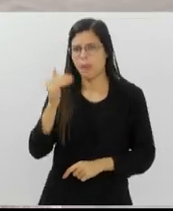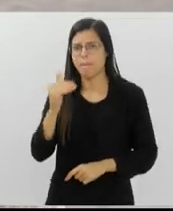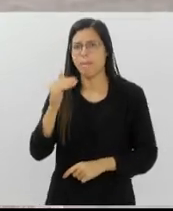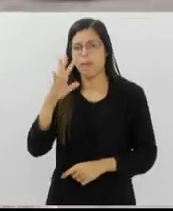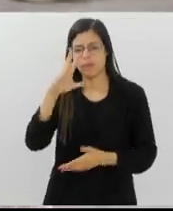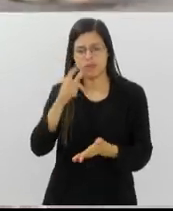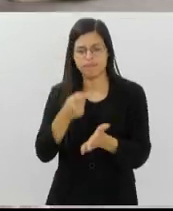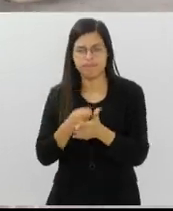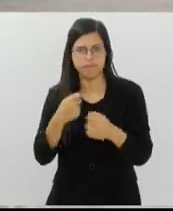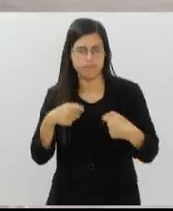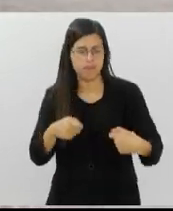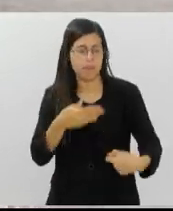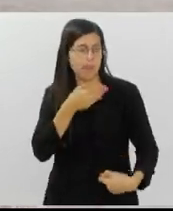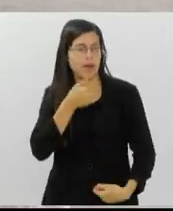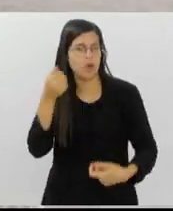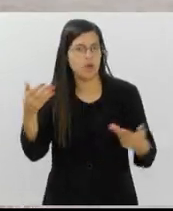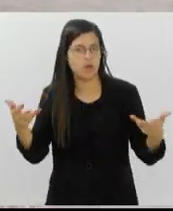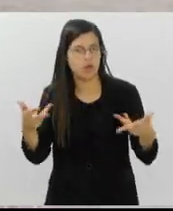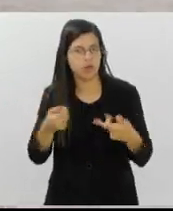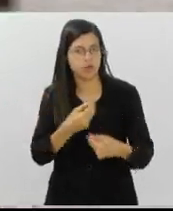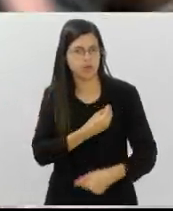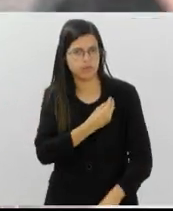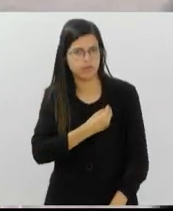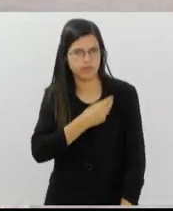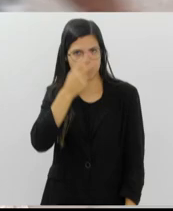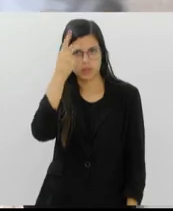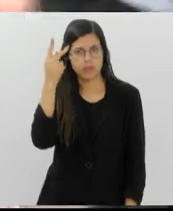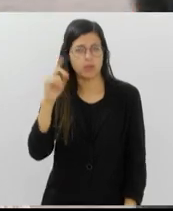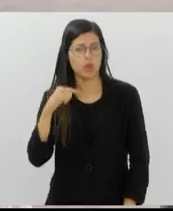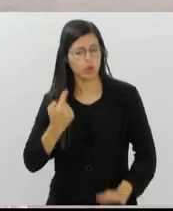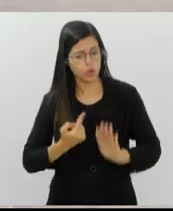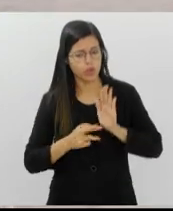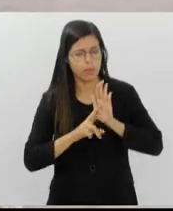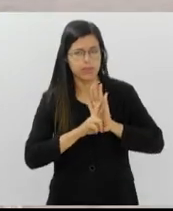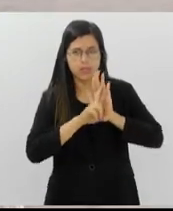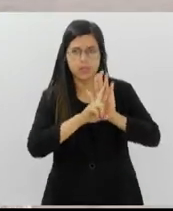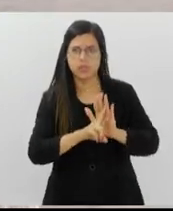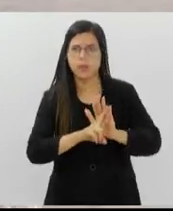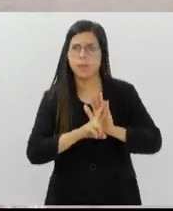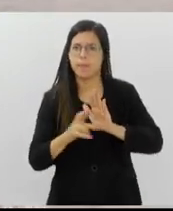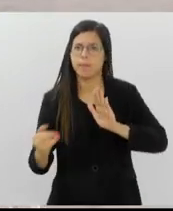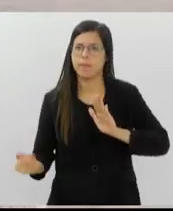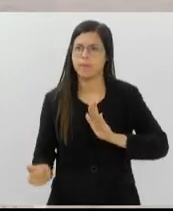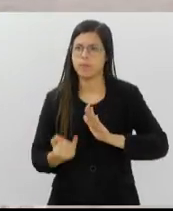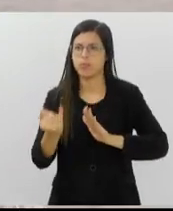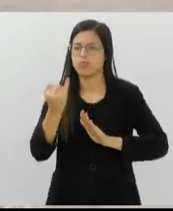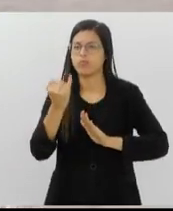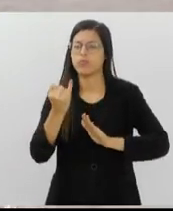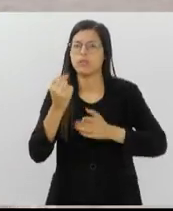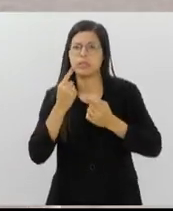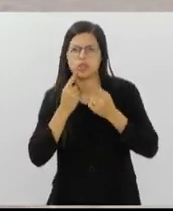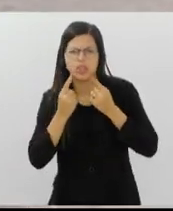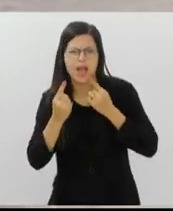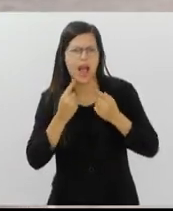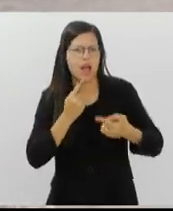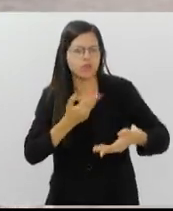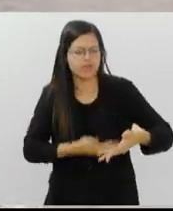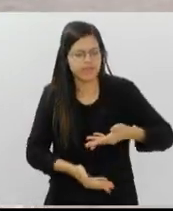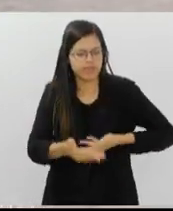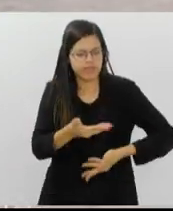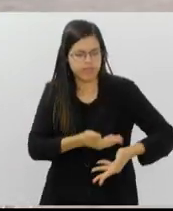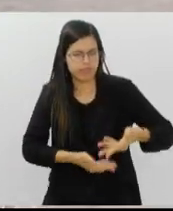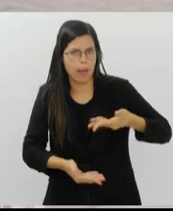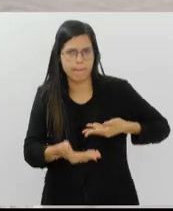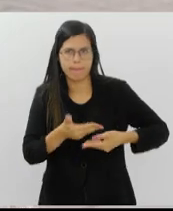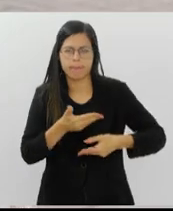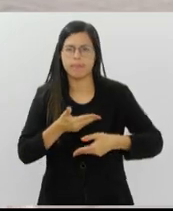precisamos para melhorar a qualidade de vida das pessoas que nós representamos. Então, é muito importante esse diálogo aberto entre o